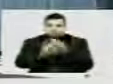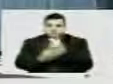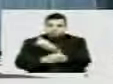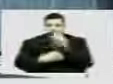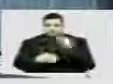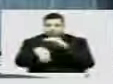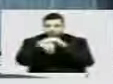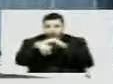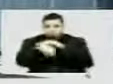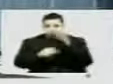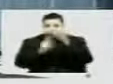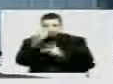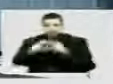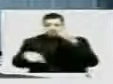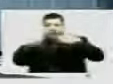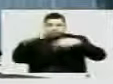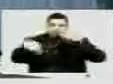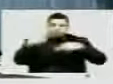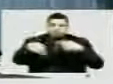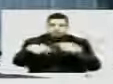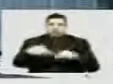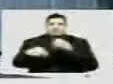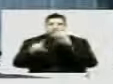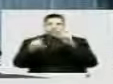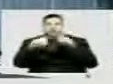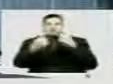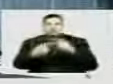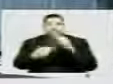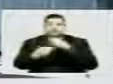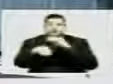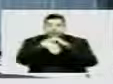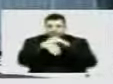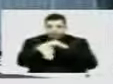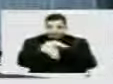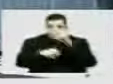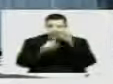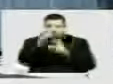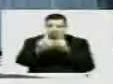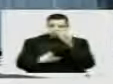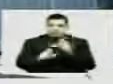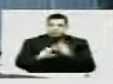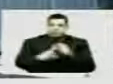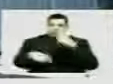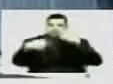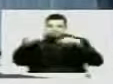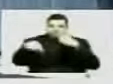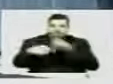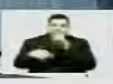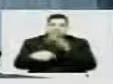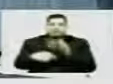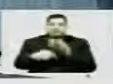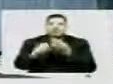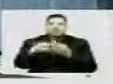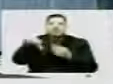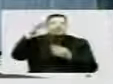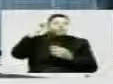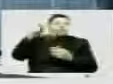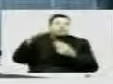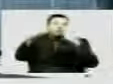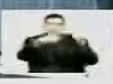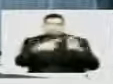não discutida de forma burocrática, mas discutida de forma democrática, ouvindo